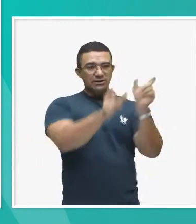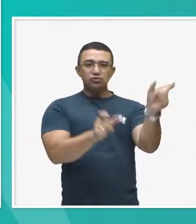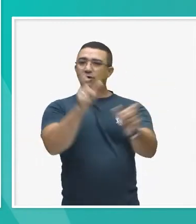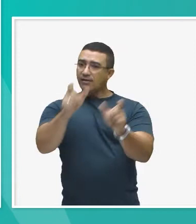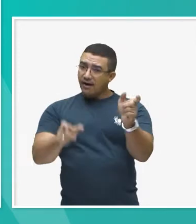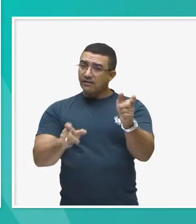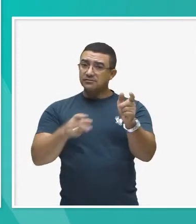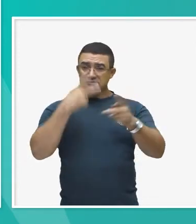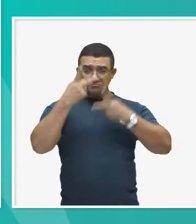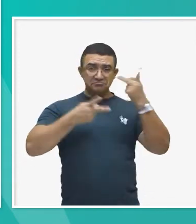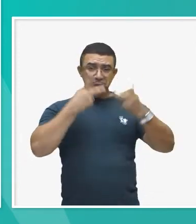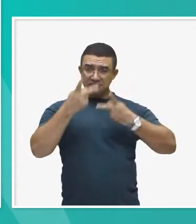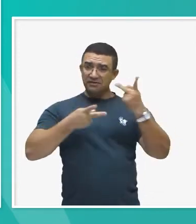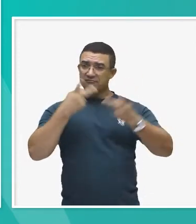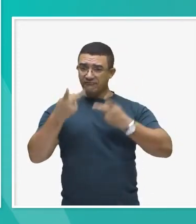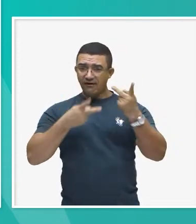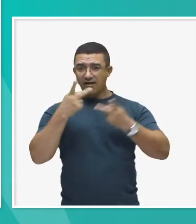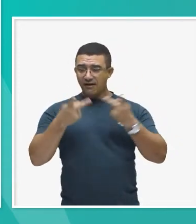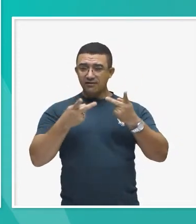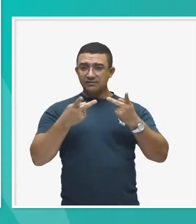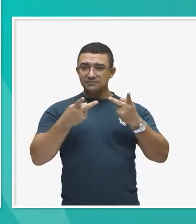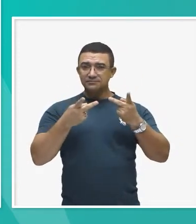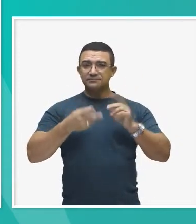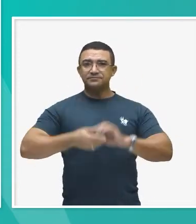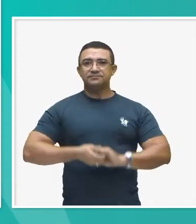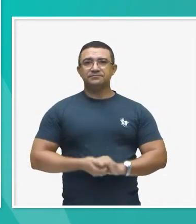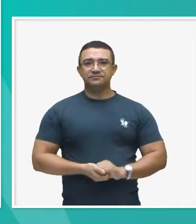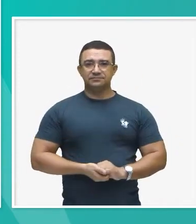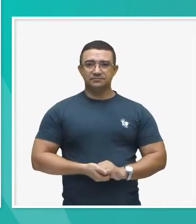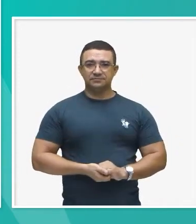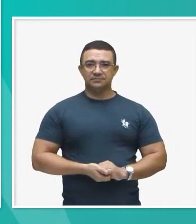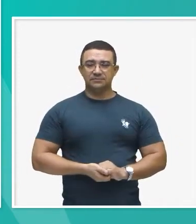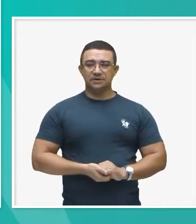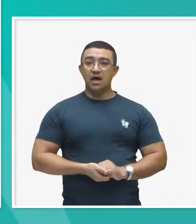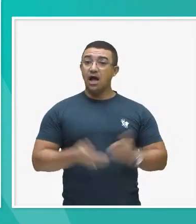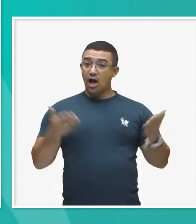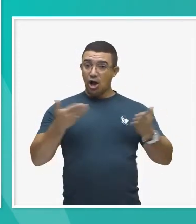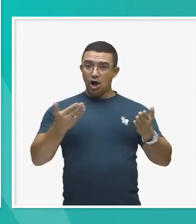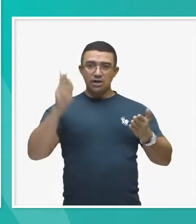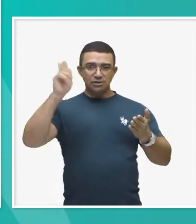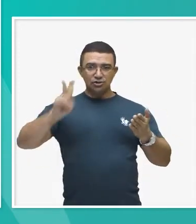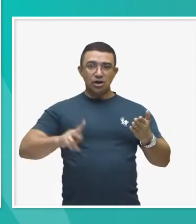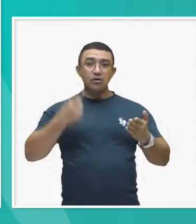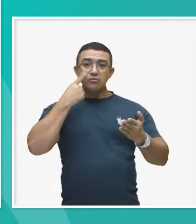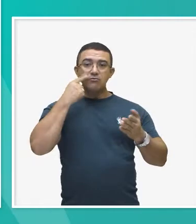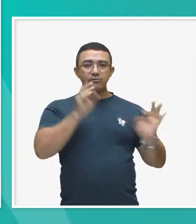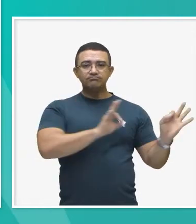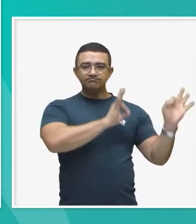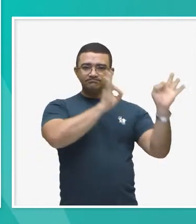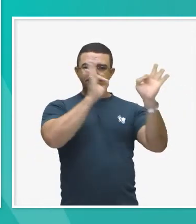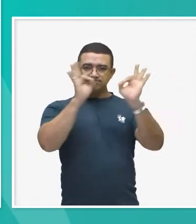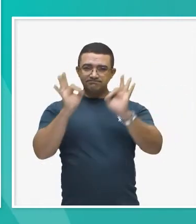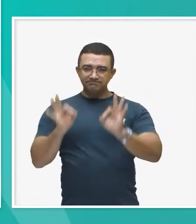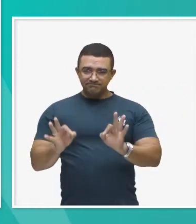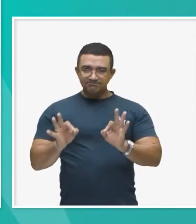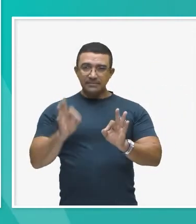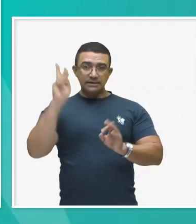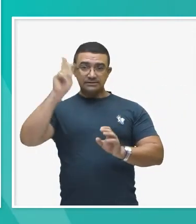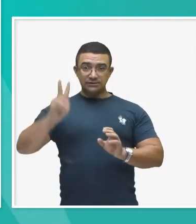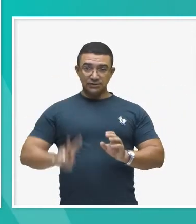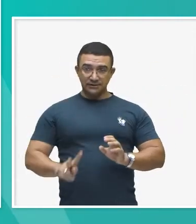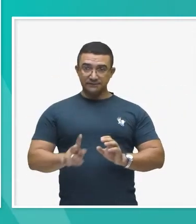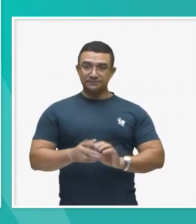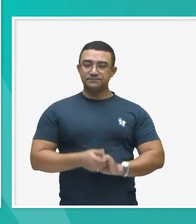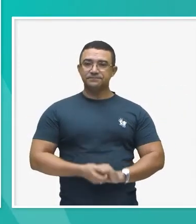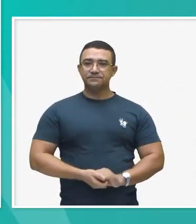estão falando, né, para aquele navio pesqueiro. Vamos entender essa história agora? Vamos lá para Understanding the Story, entendendo a história.